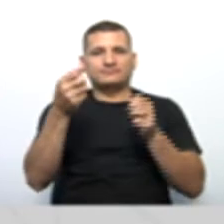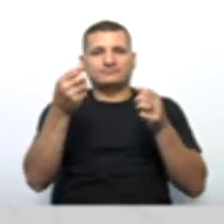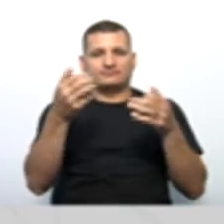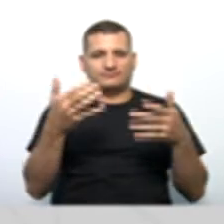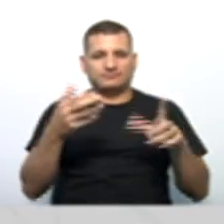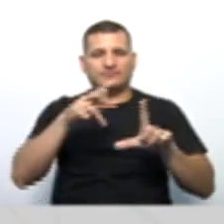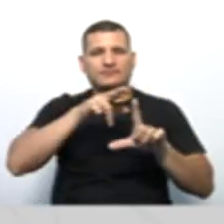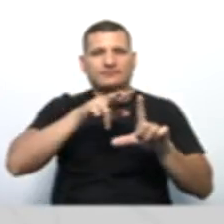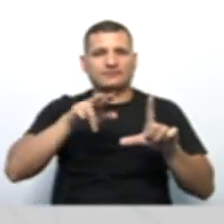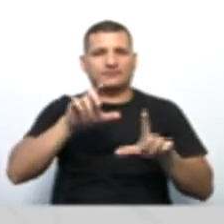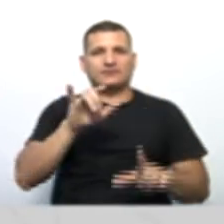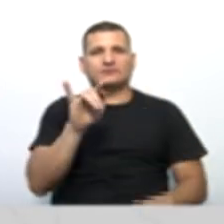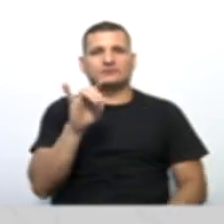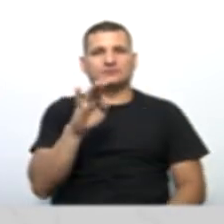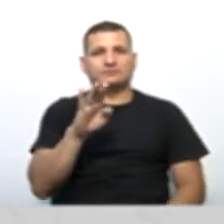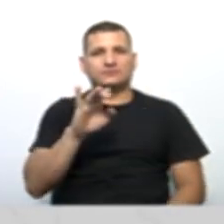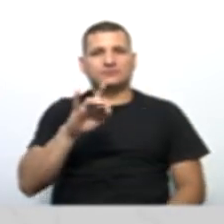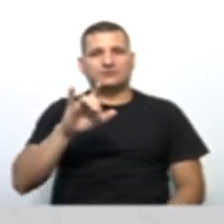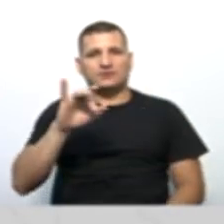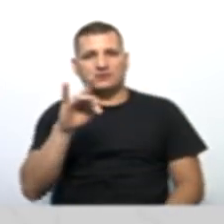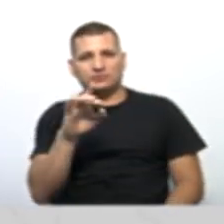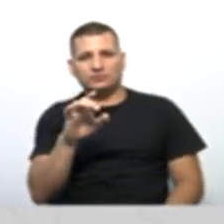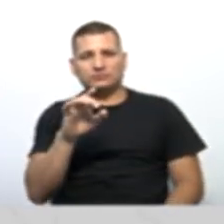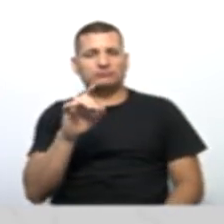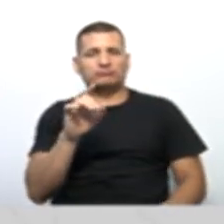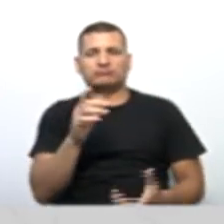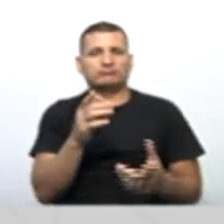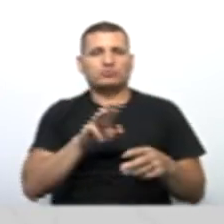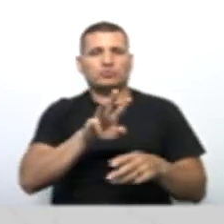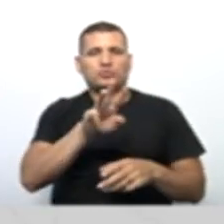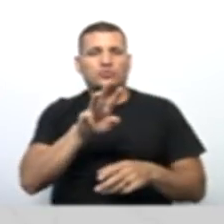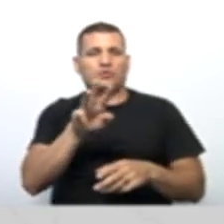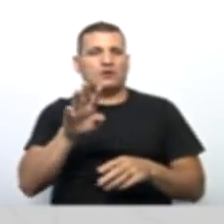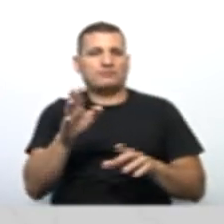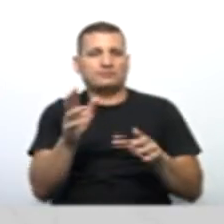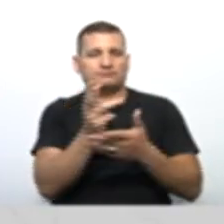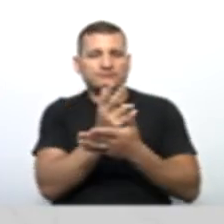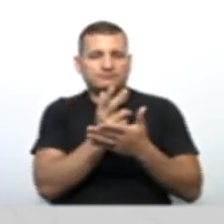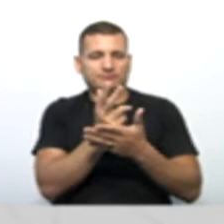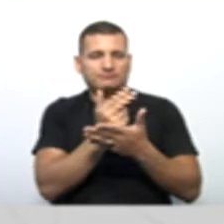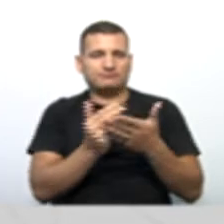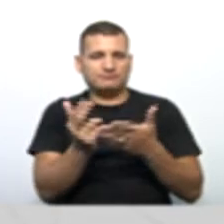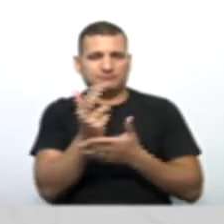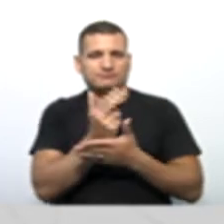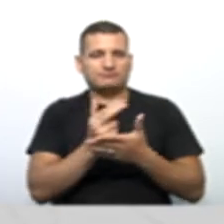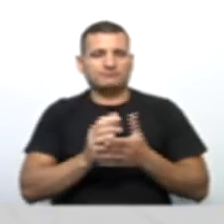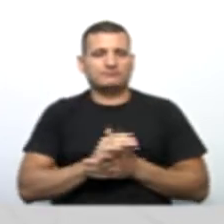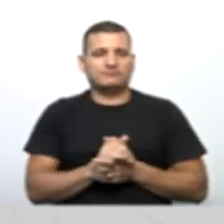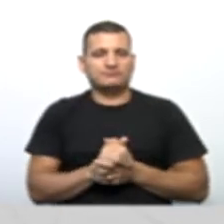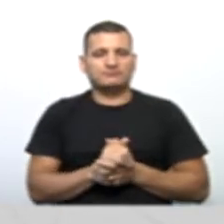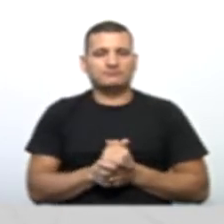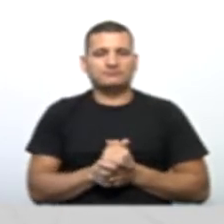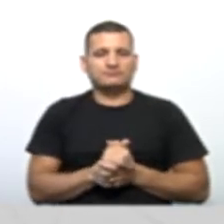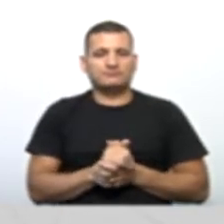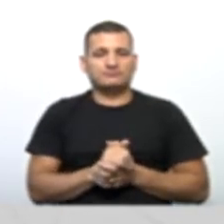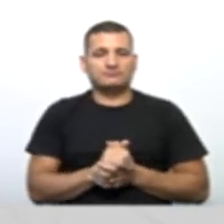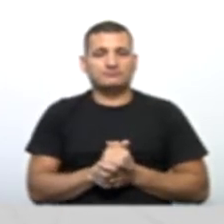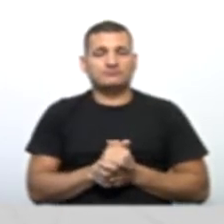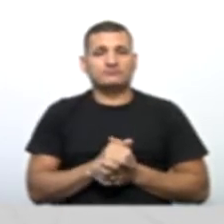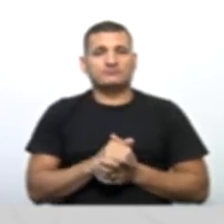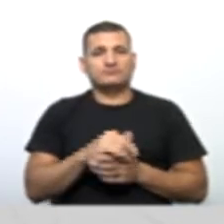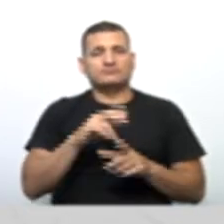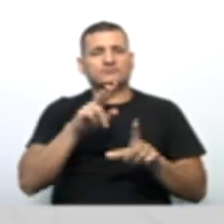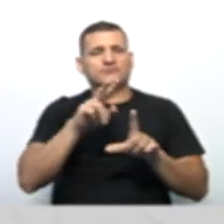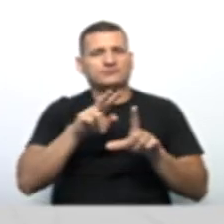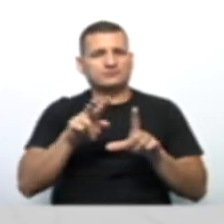do design para web então a legibilidade né aqueles ladislau a legibilidade é uma qualidade que